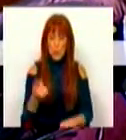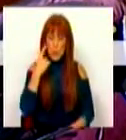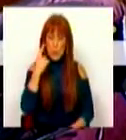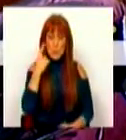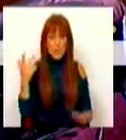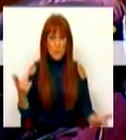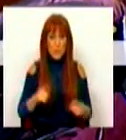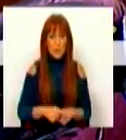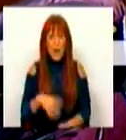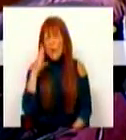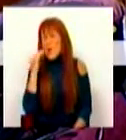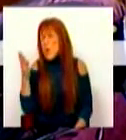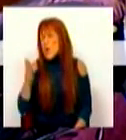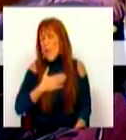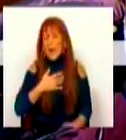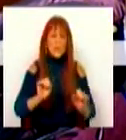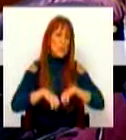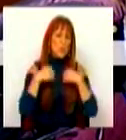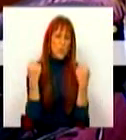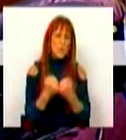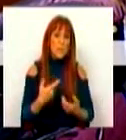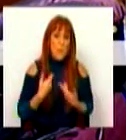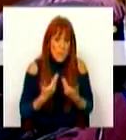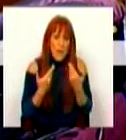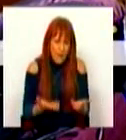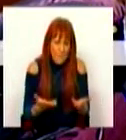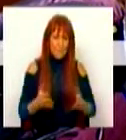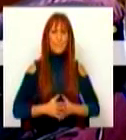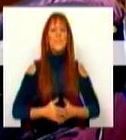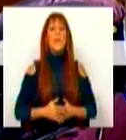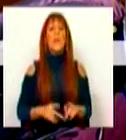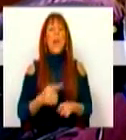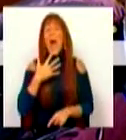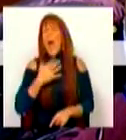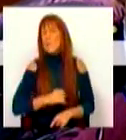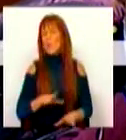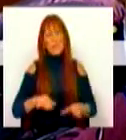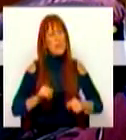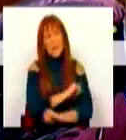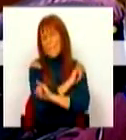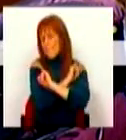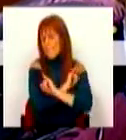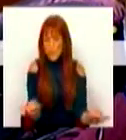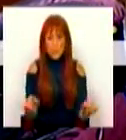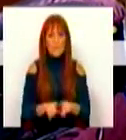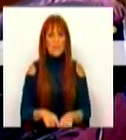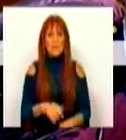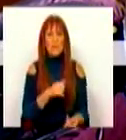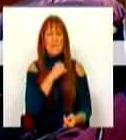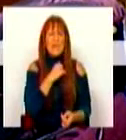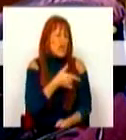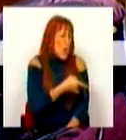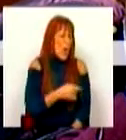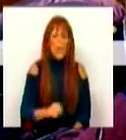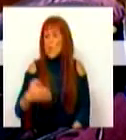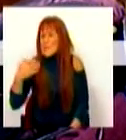conhecemos envergonham a sociedade que somos. São absolutamente intoleráveis. É indiferente se são 9 ou